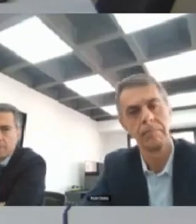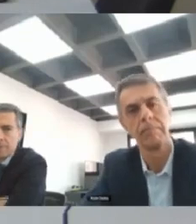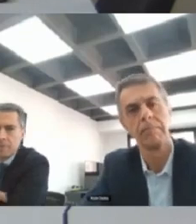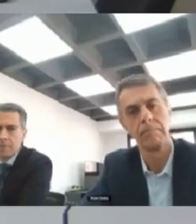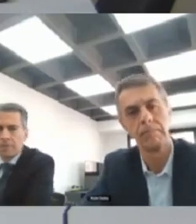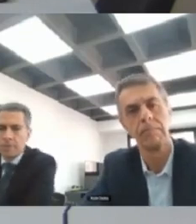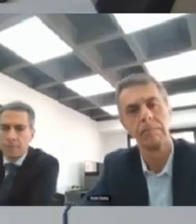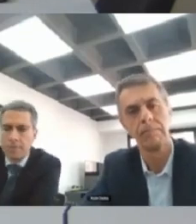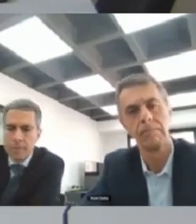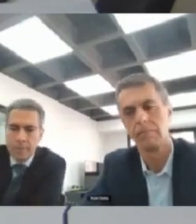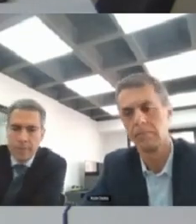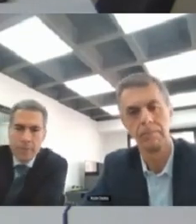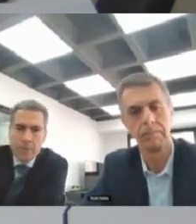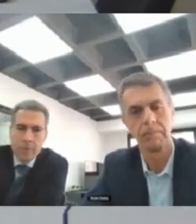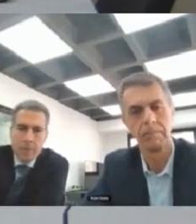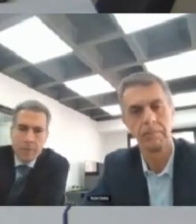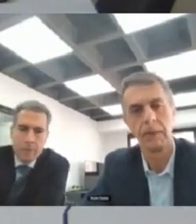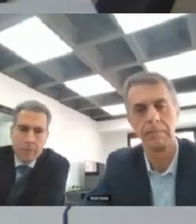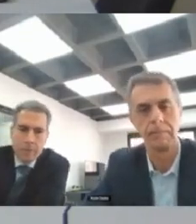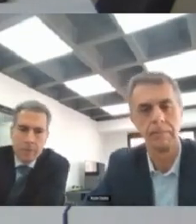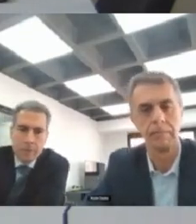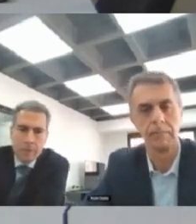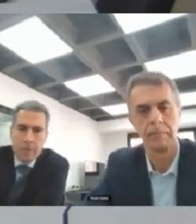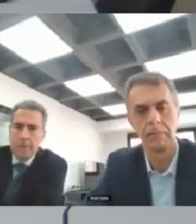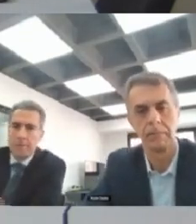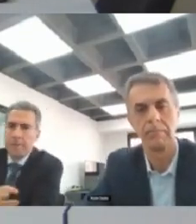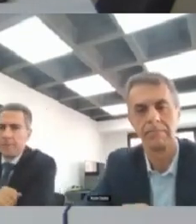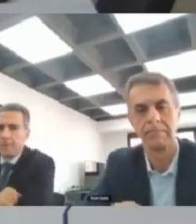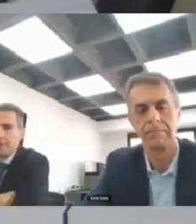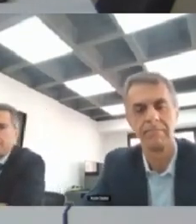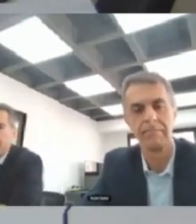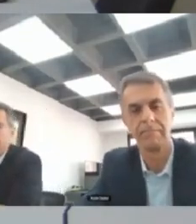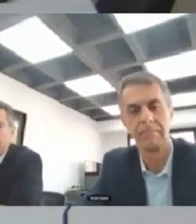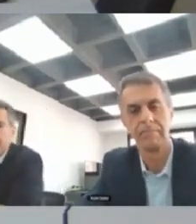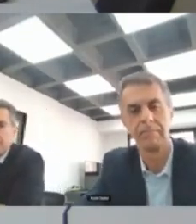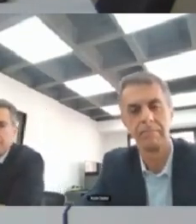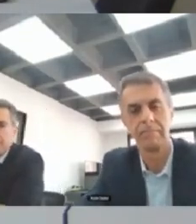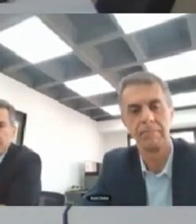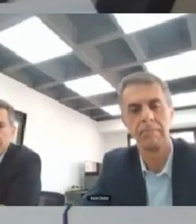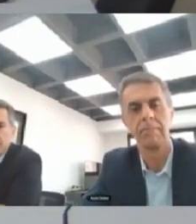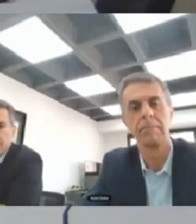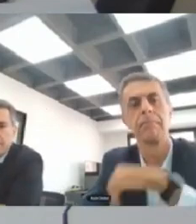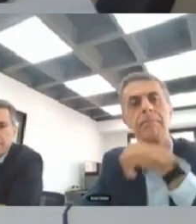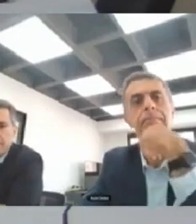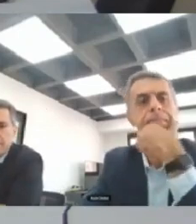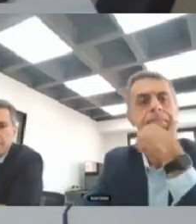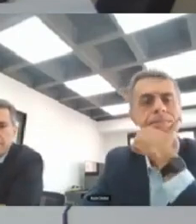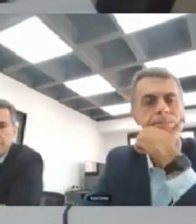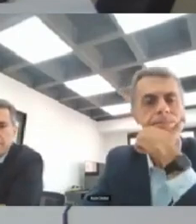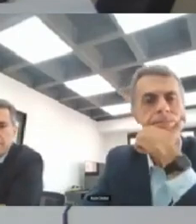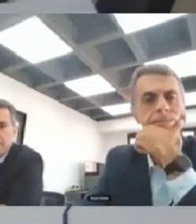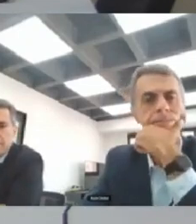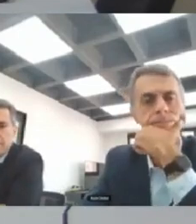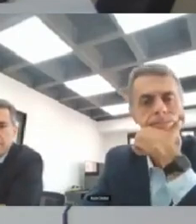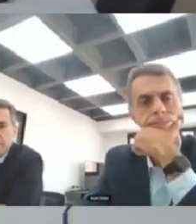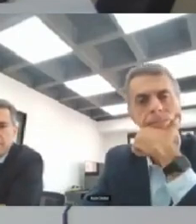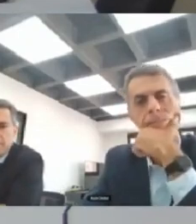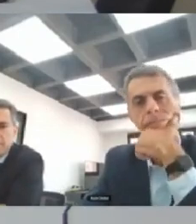remota. O doutor Hércules Guerra, que é o procurador-geral do município. Bom dia. Vocês todos estão nos